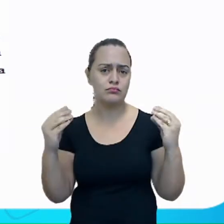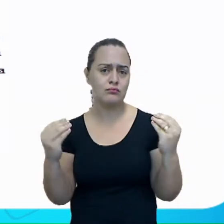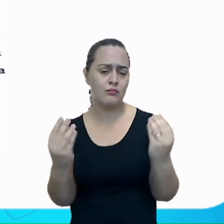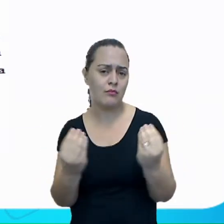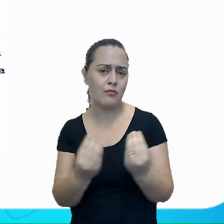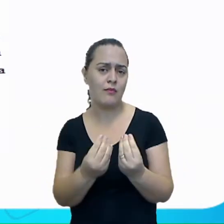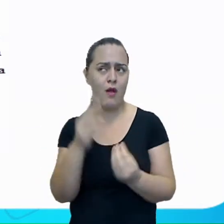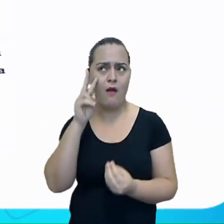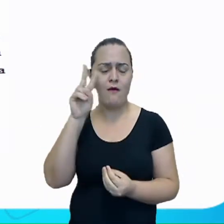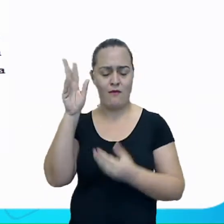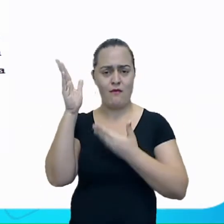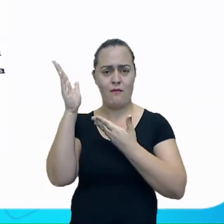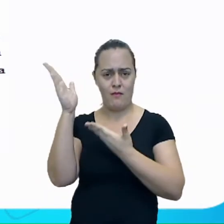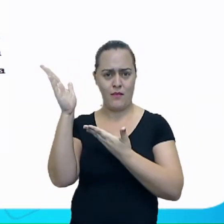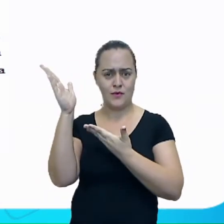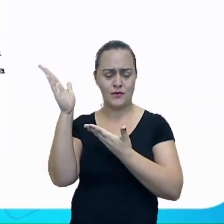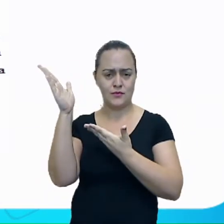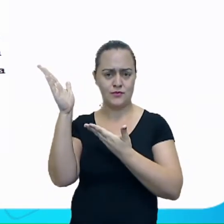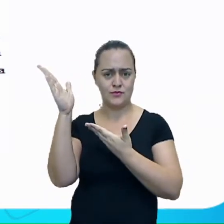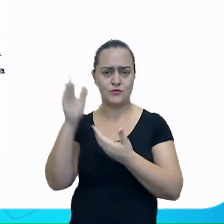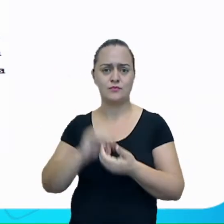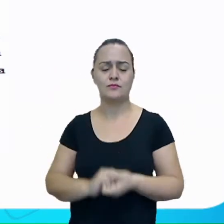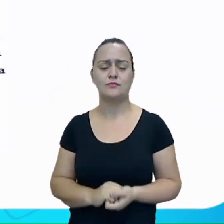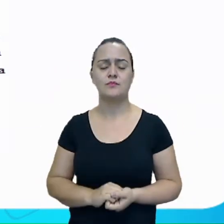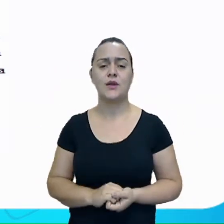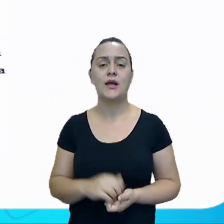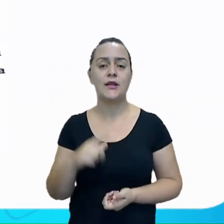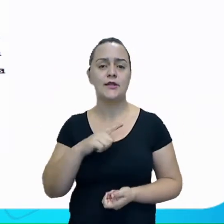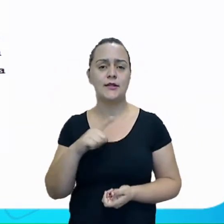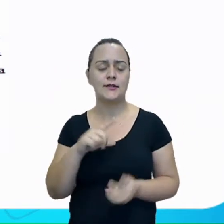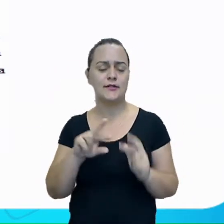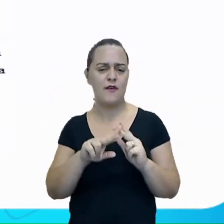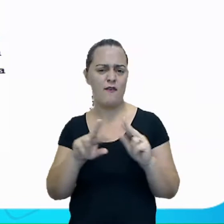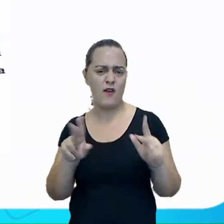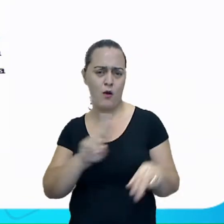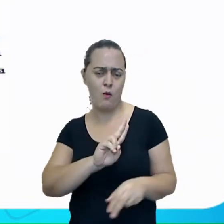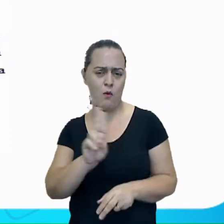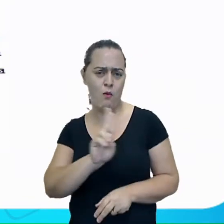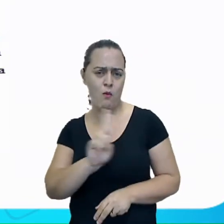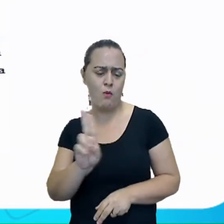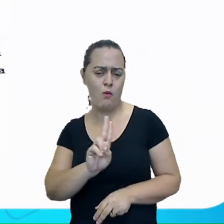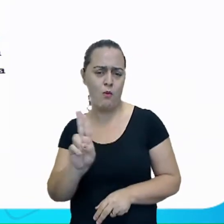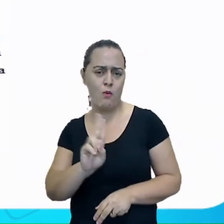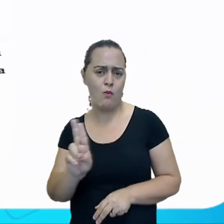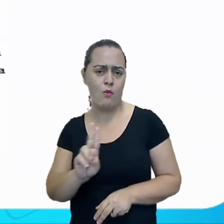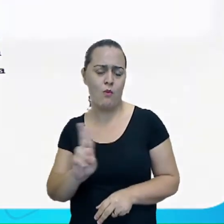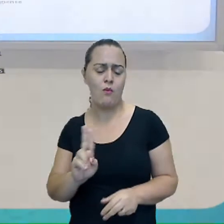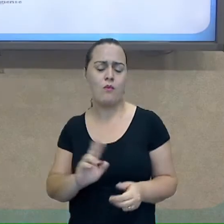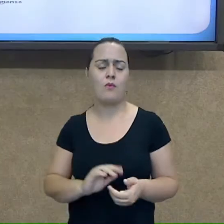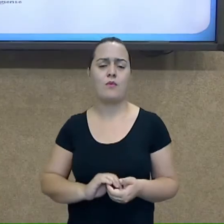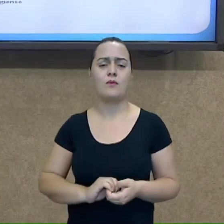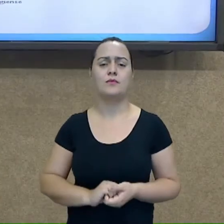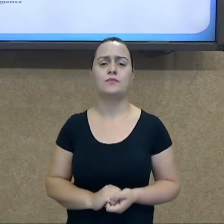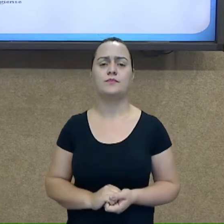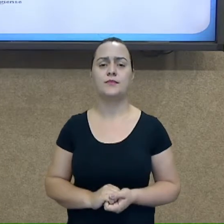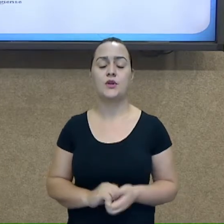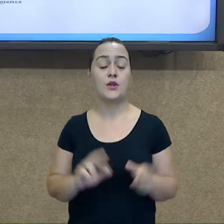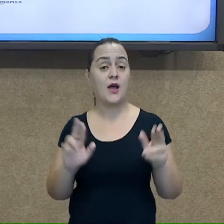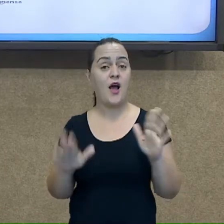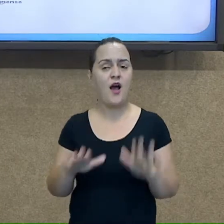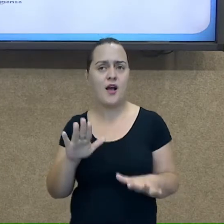ainda em alguns livros como complexo de Golgi, porém o nome, a